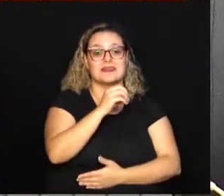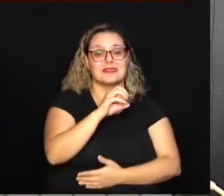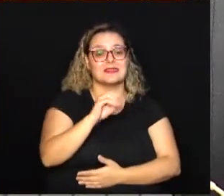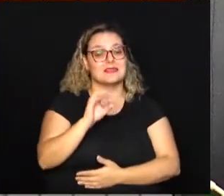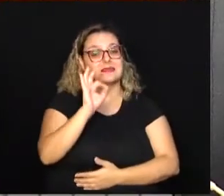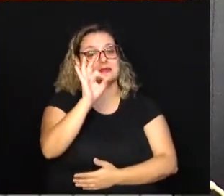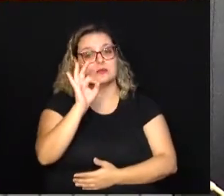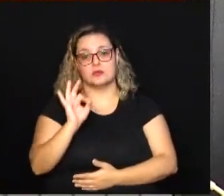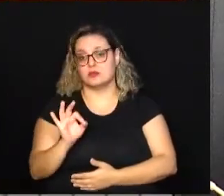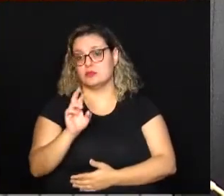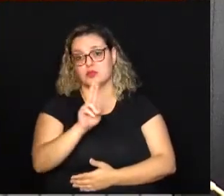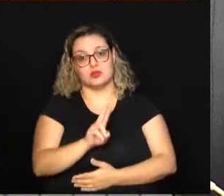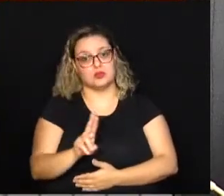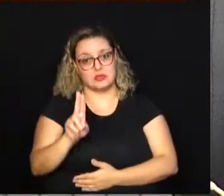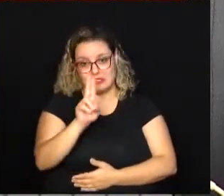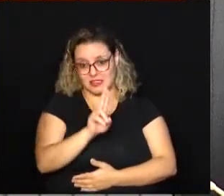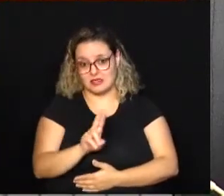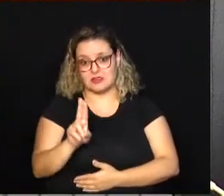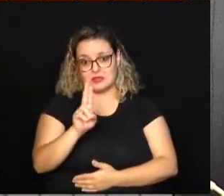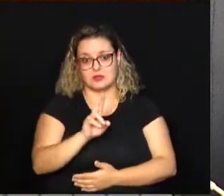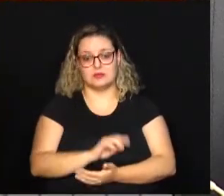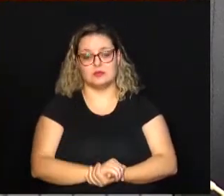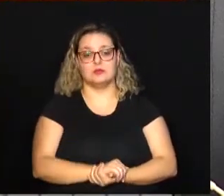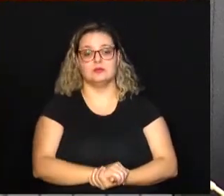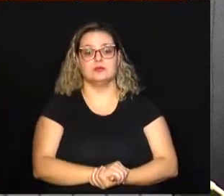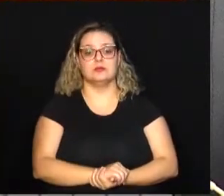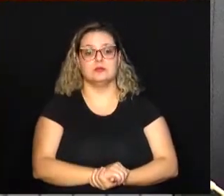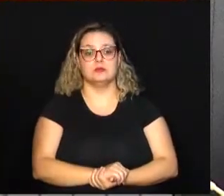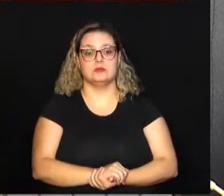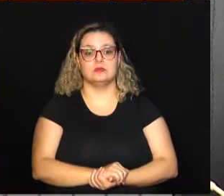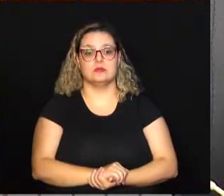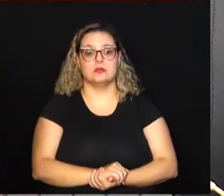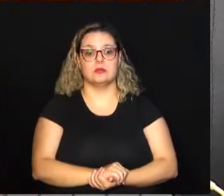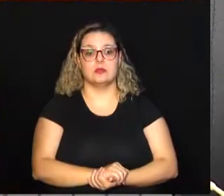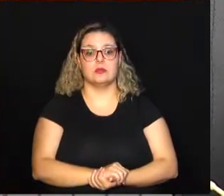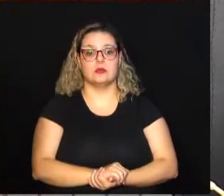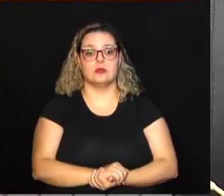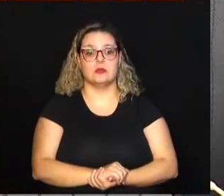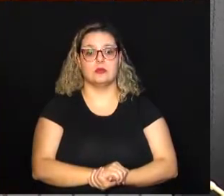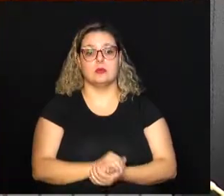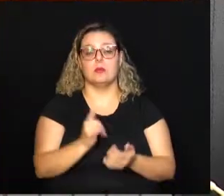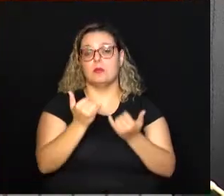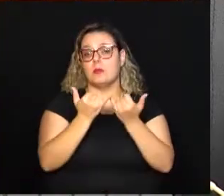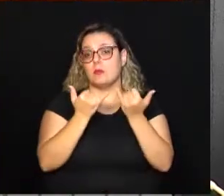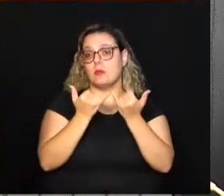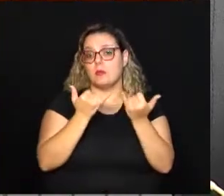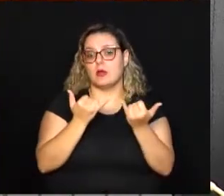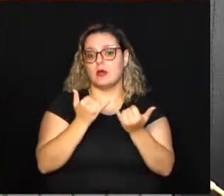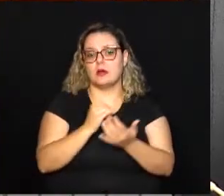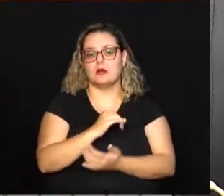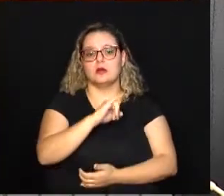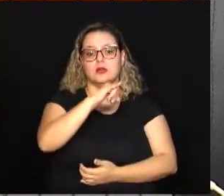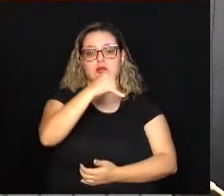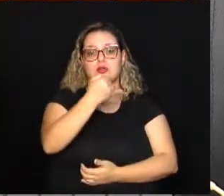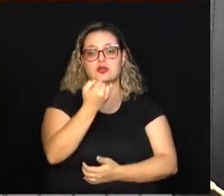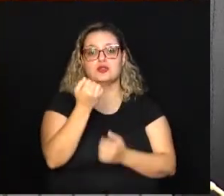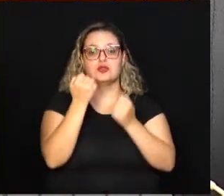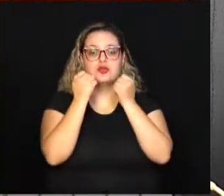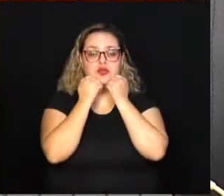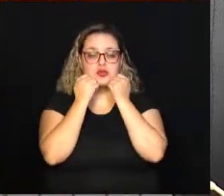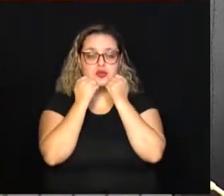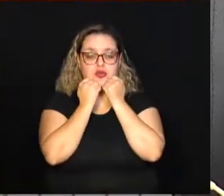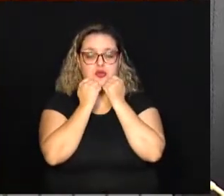leitos ocupados, índice esse é similar ou igual a julho e agosto do